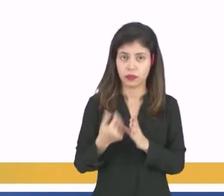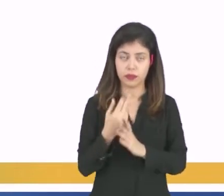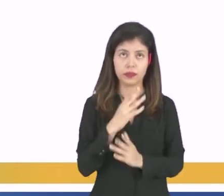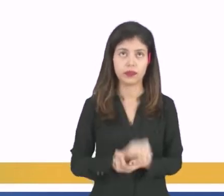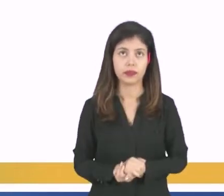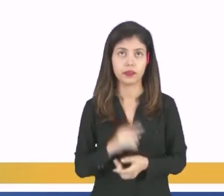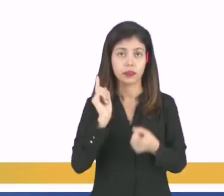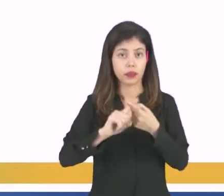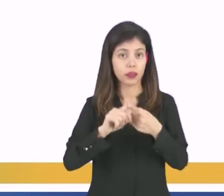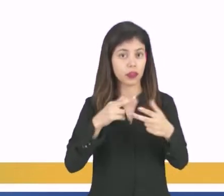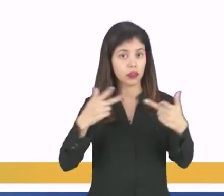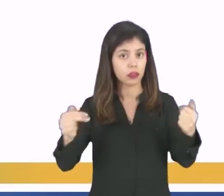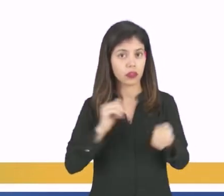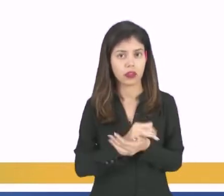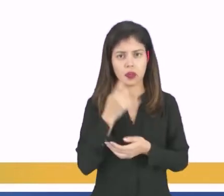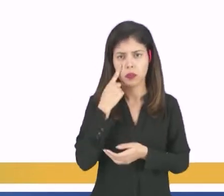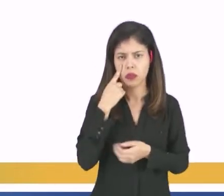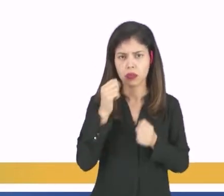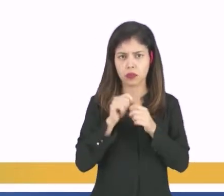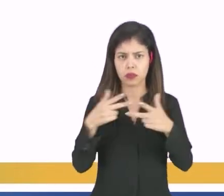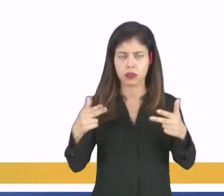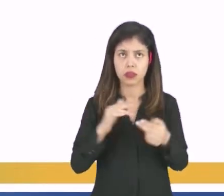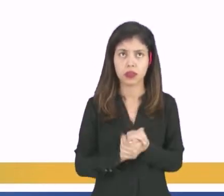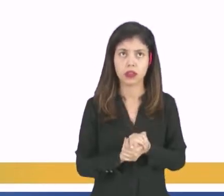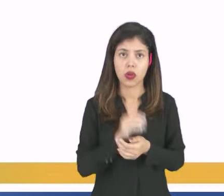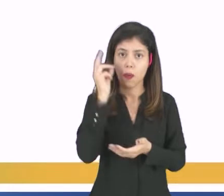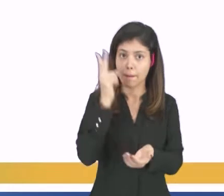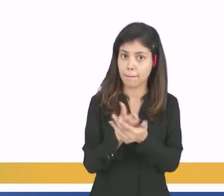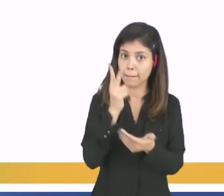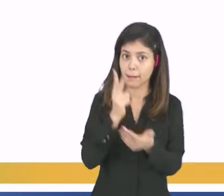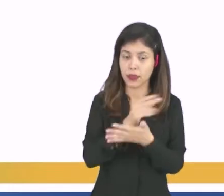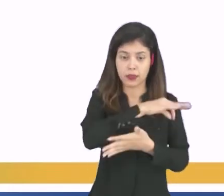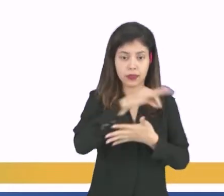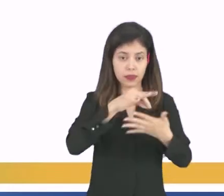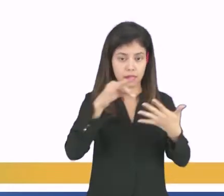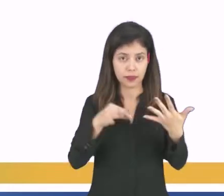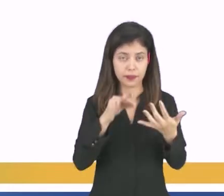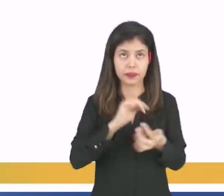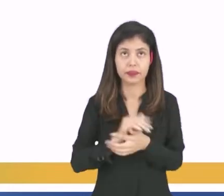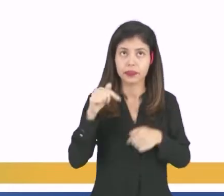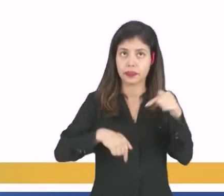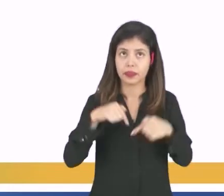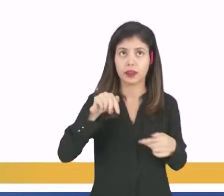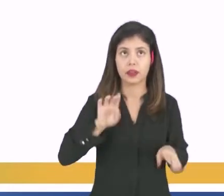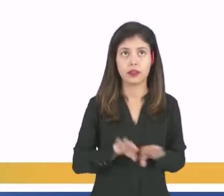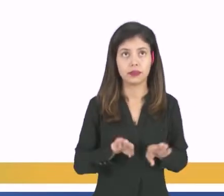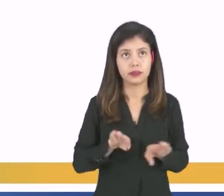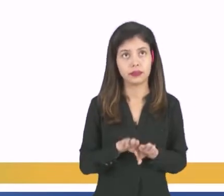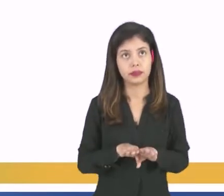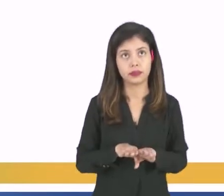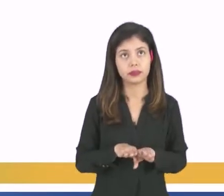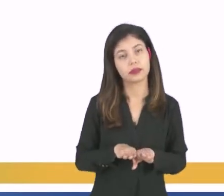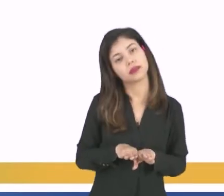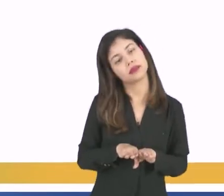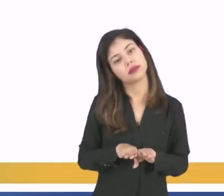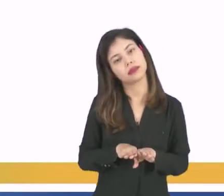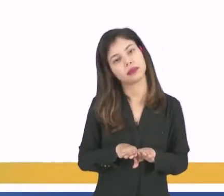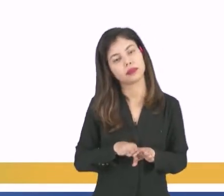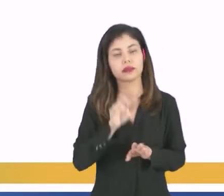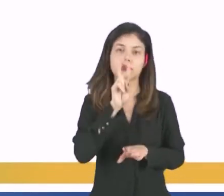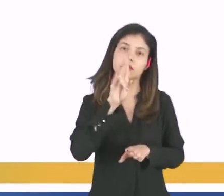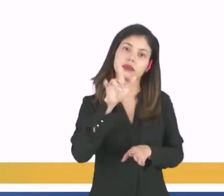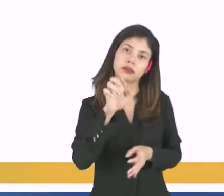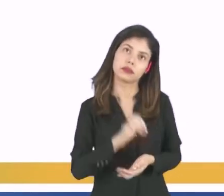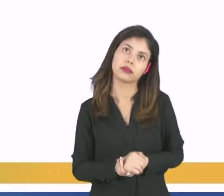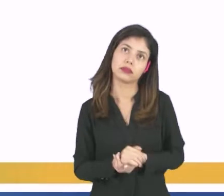produtos. Primeira coisa que a gente pode observar, os mesmos elementos químicos que estão aqui no lado dos reagentes,